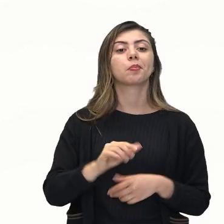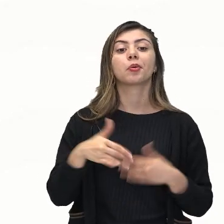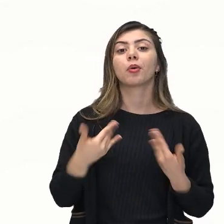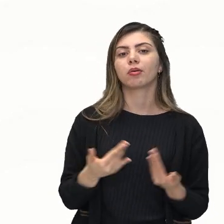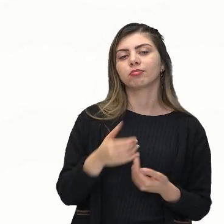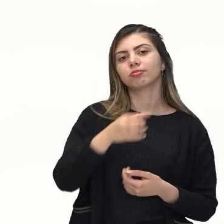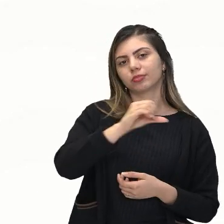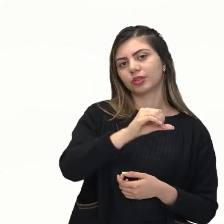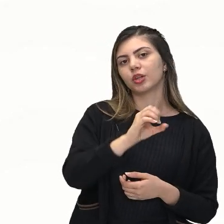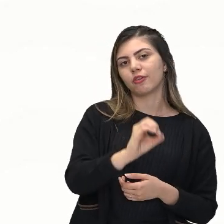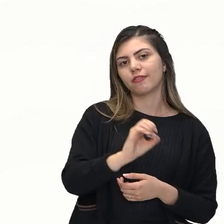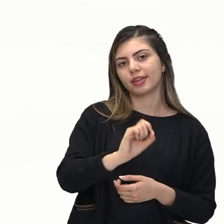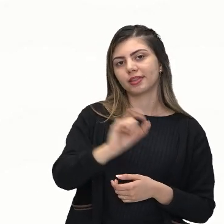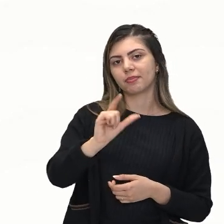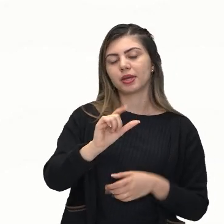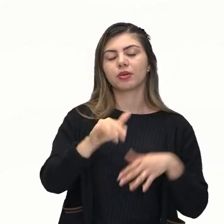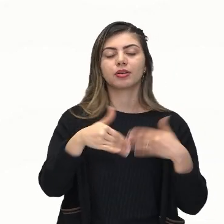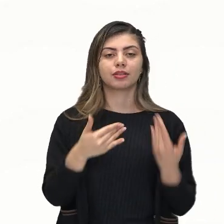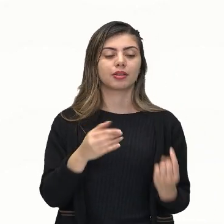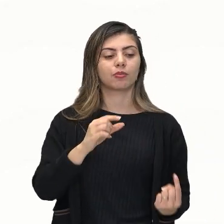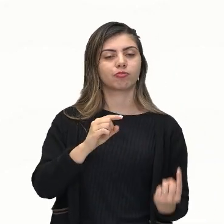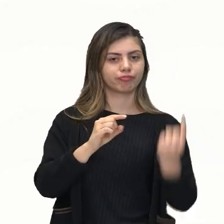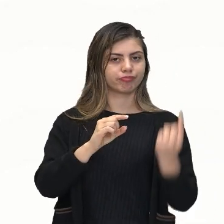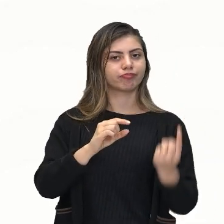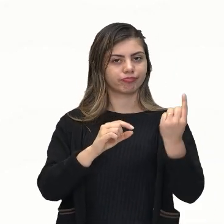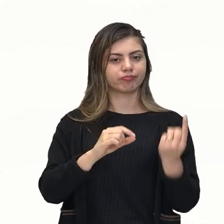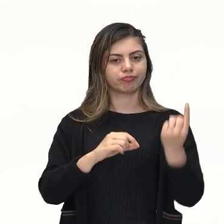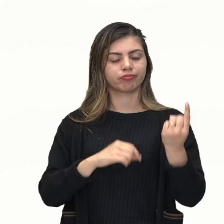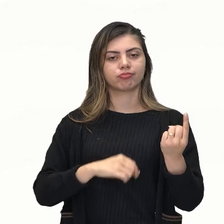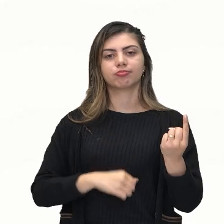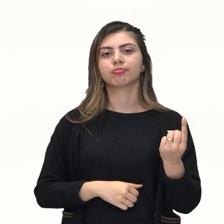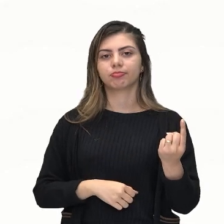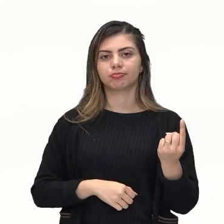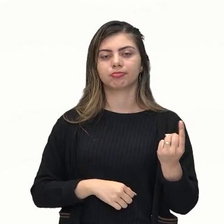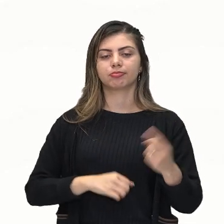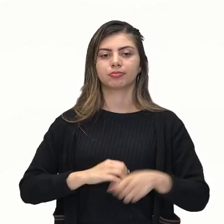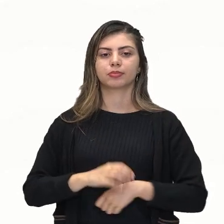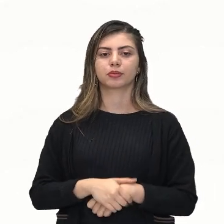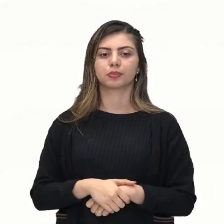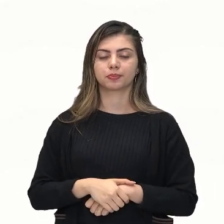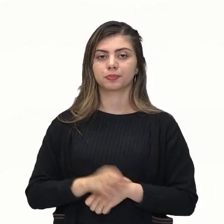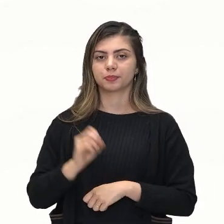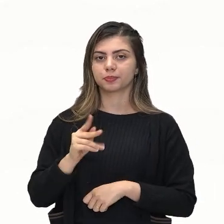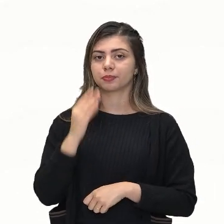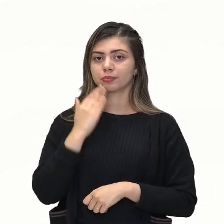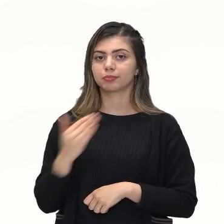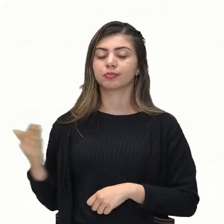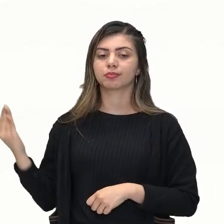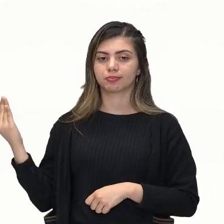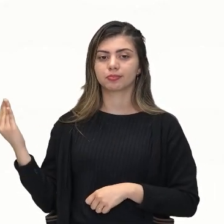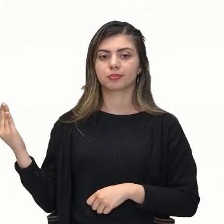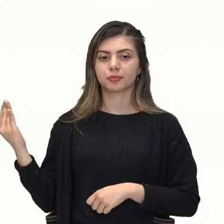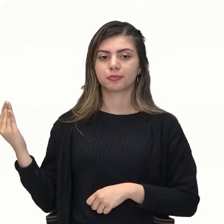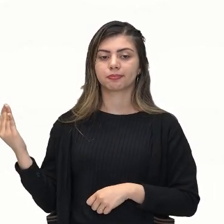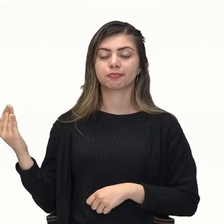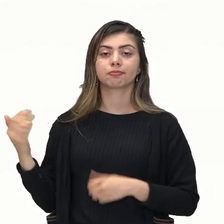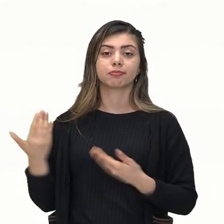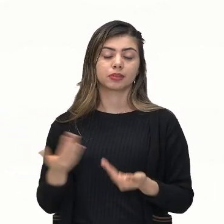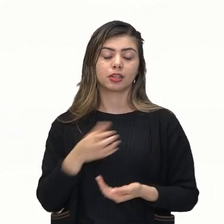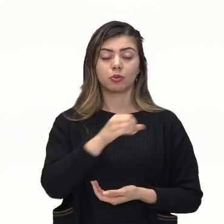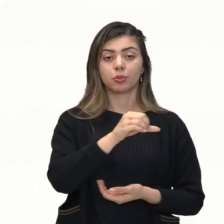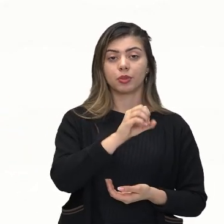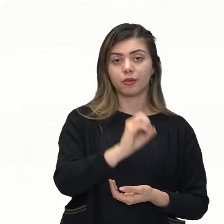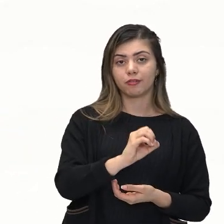maior. Então, ponta da seta para o número maior, ok? Como o nosso número maior é o